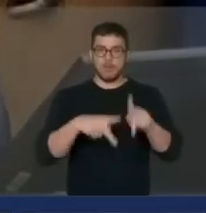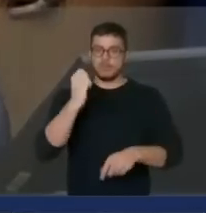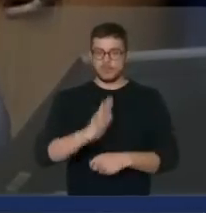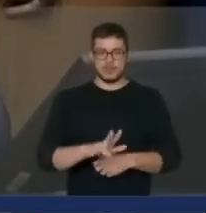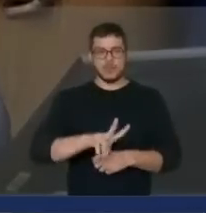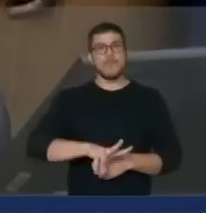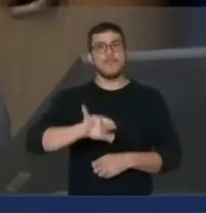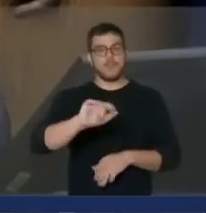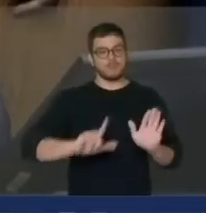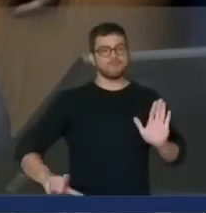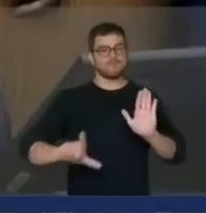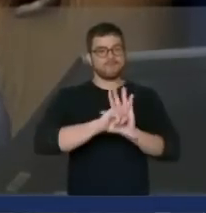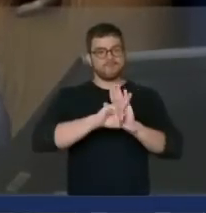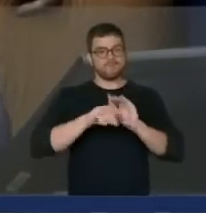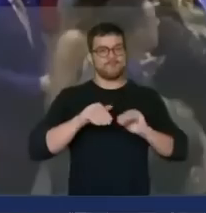Hoje assistimos